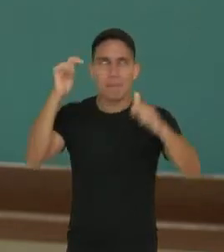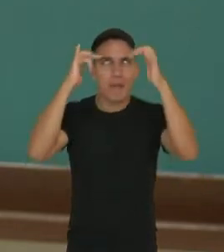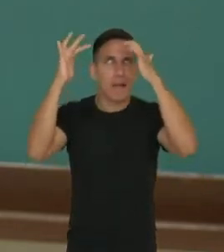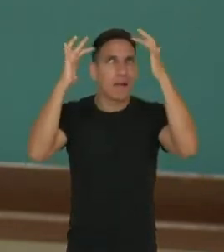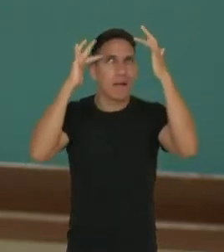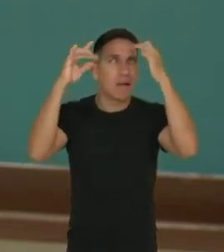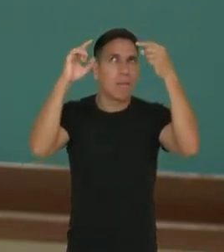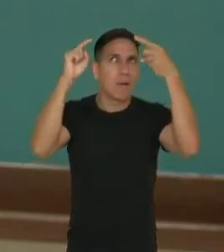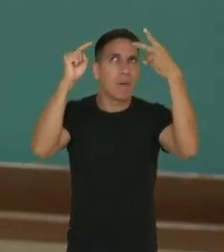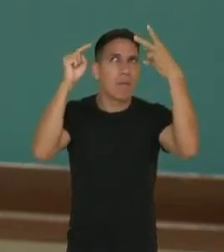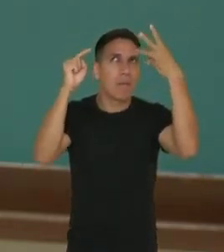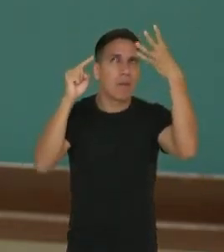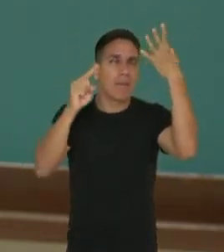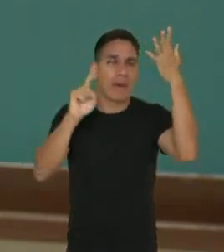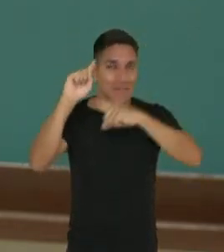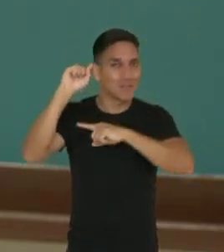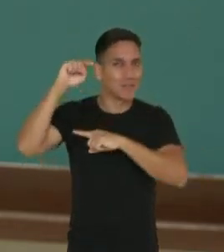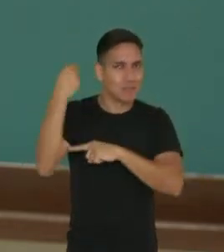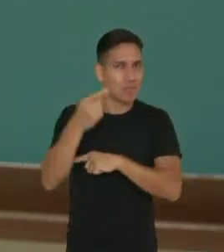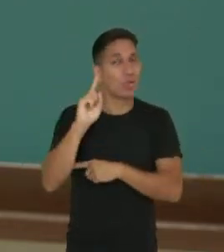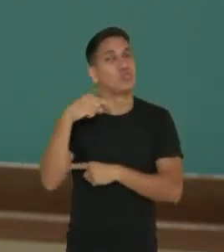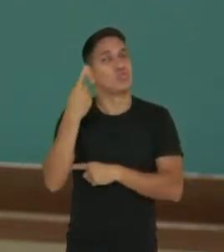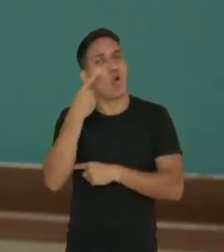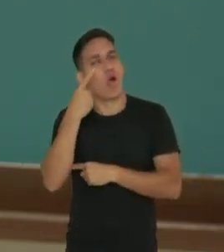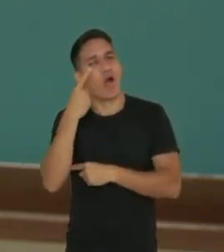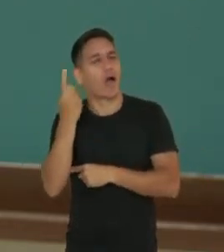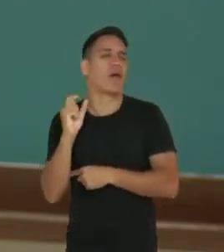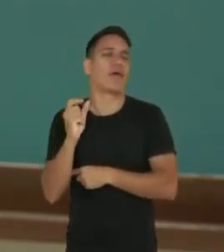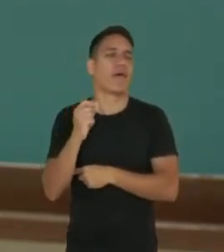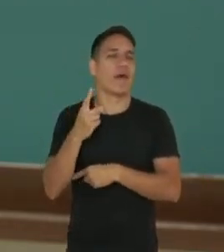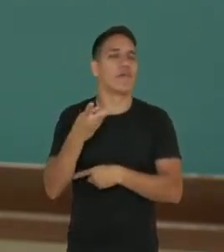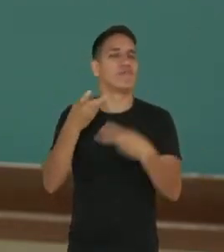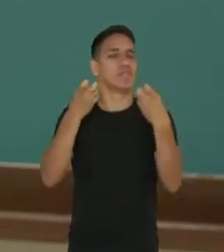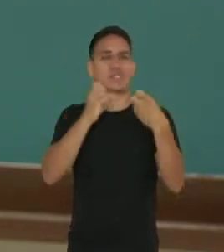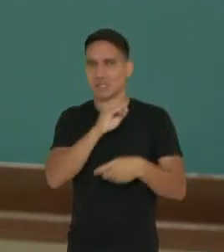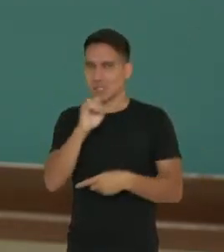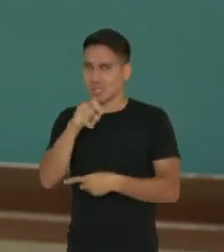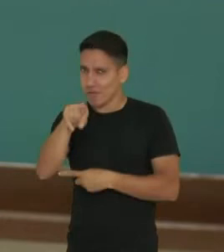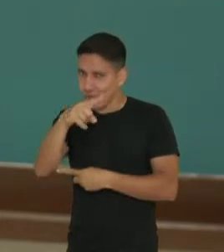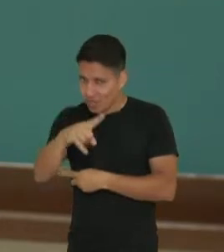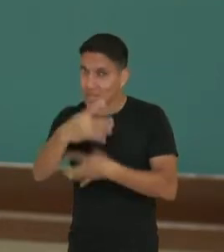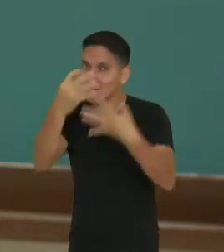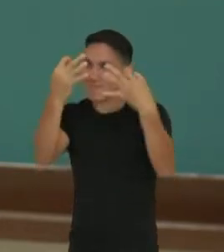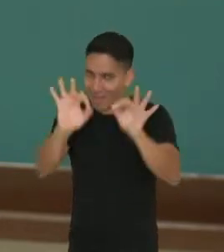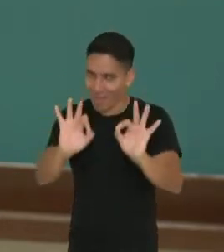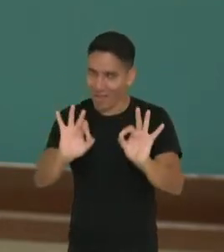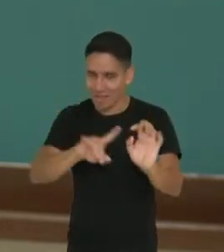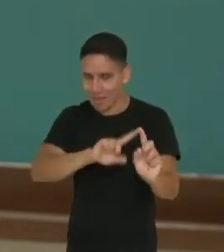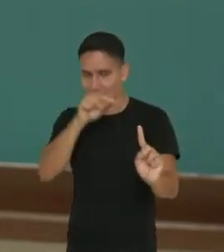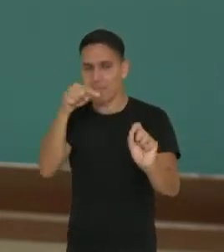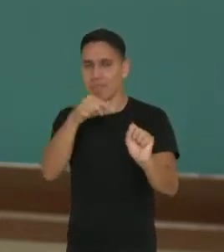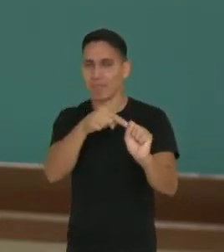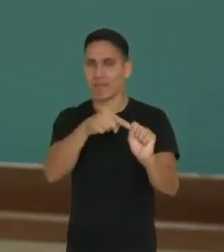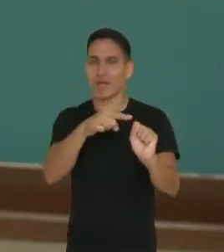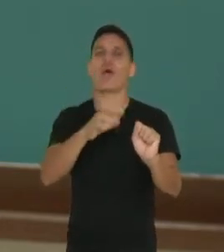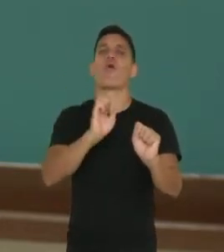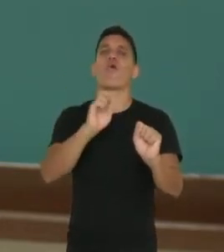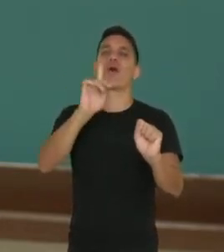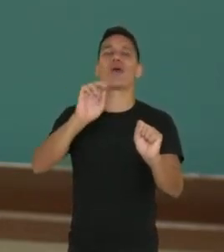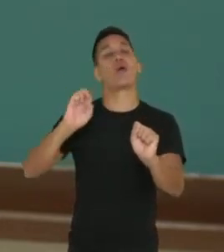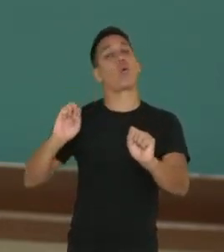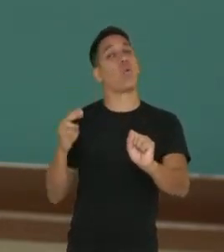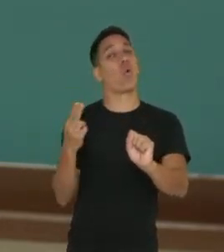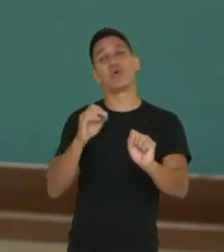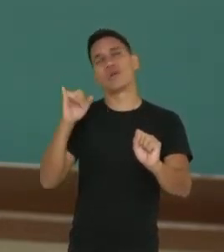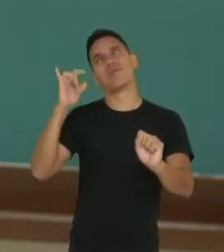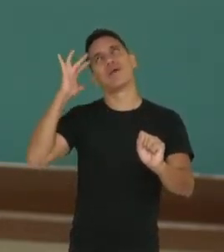imaginando e depois nós vemos juntos se você imaginou a coisa certa ou